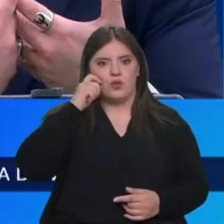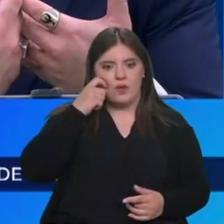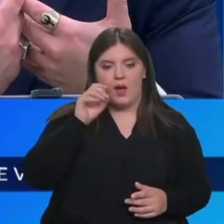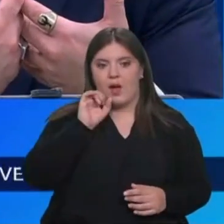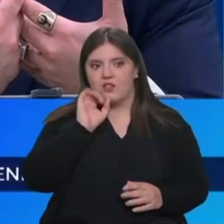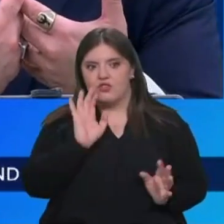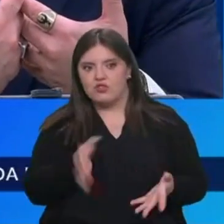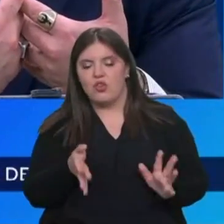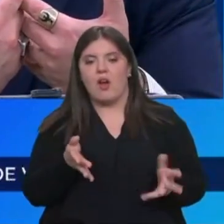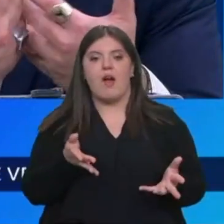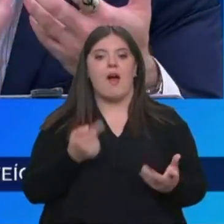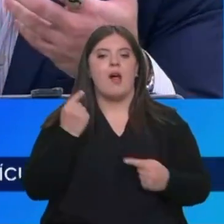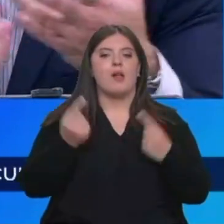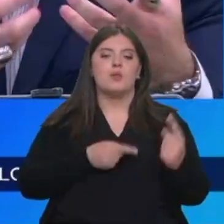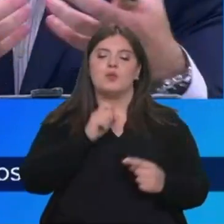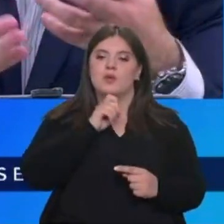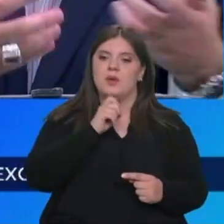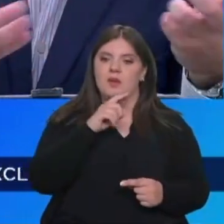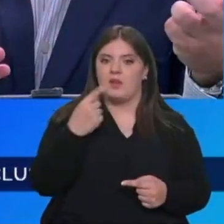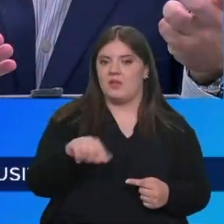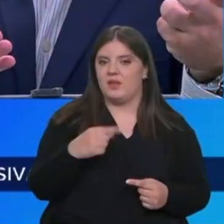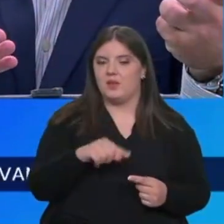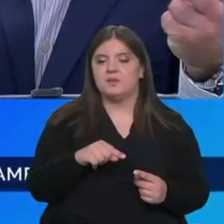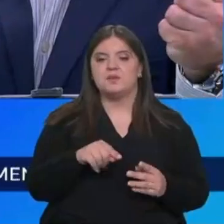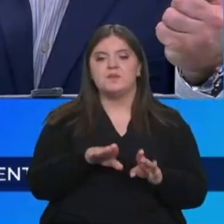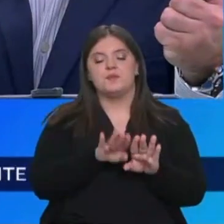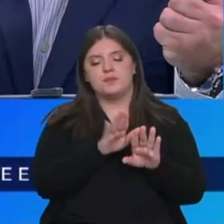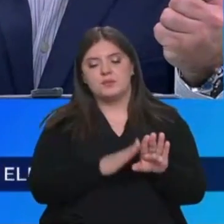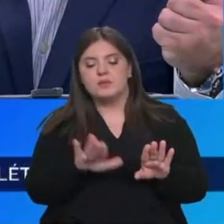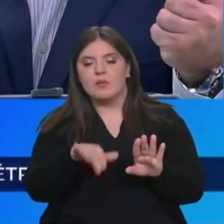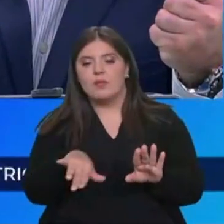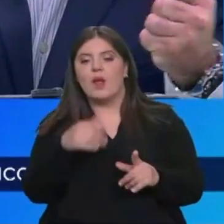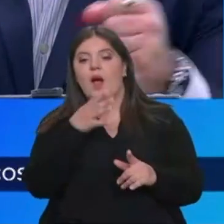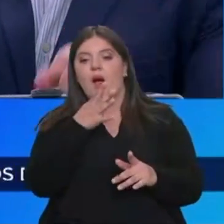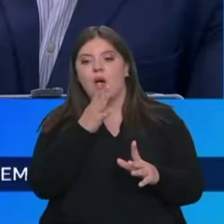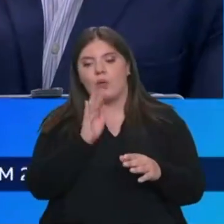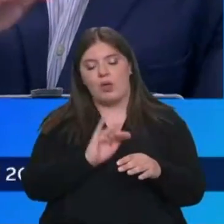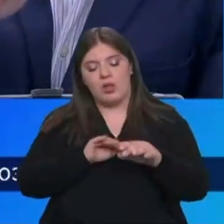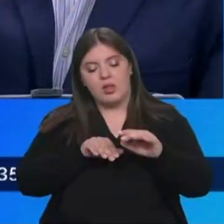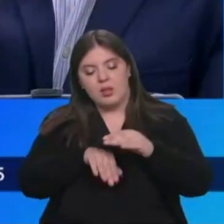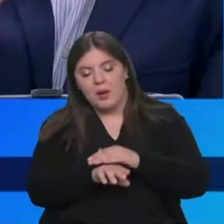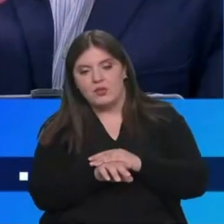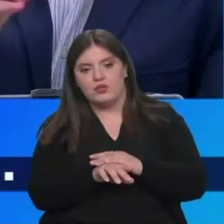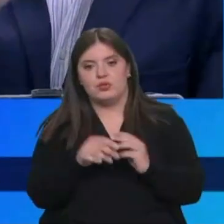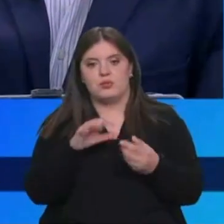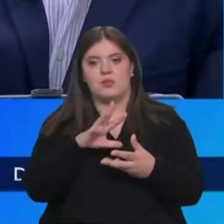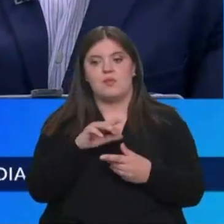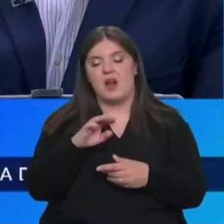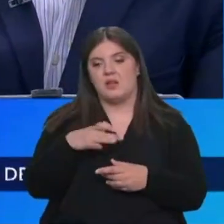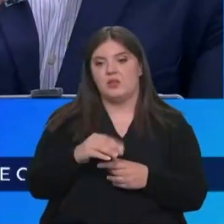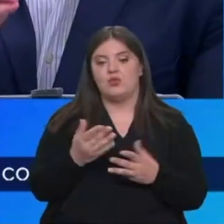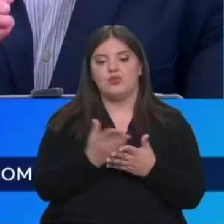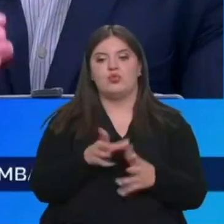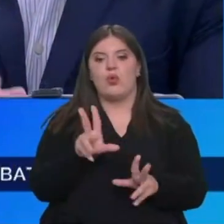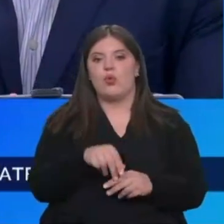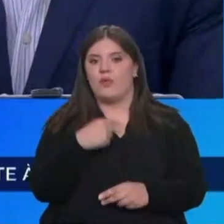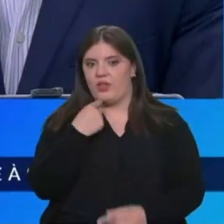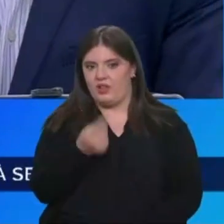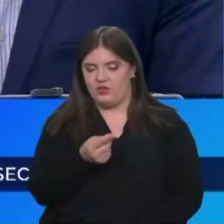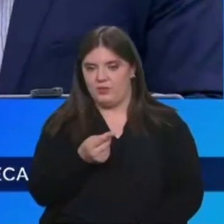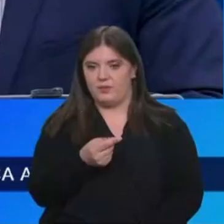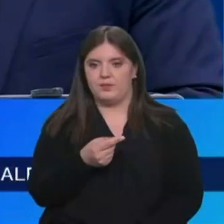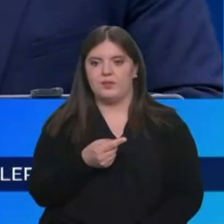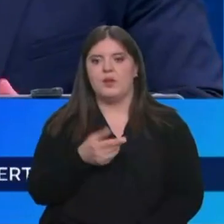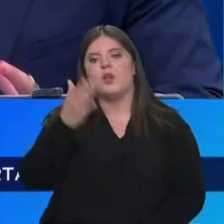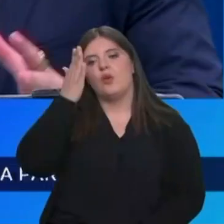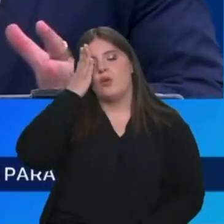tínhamos algumas indicações que poderia haver, de facto, estes lençóis de água por baixo da superfície de Marte, mas agora este estudo, um novo estudo, diz o seguinte: